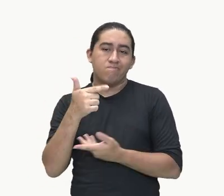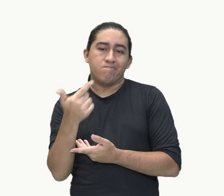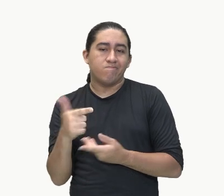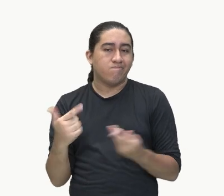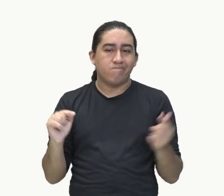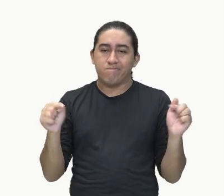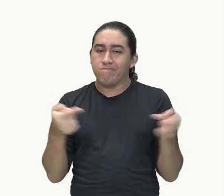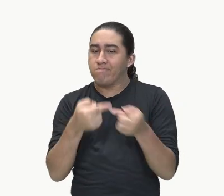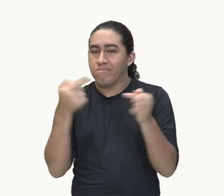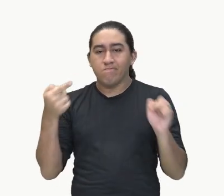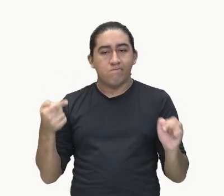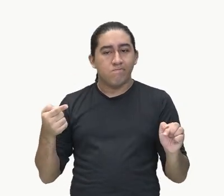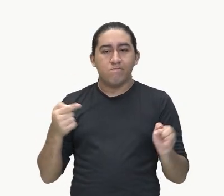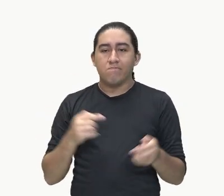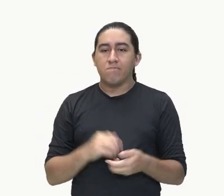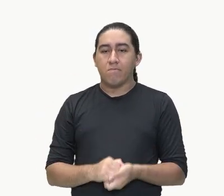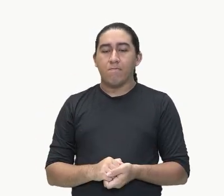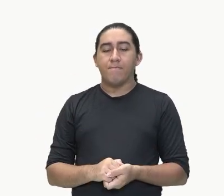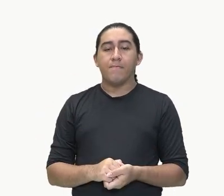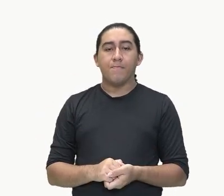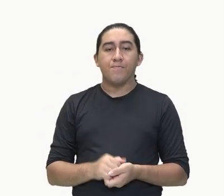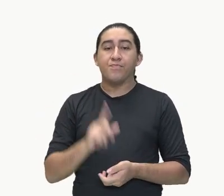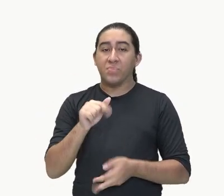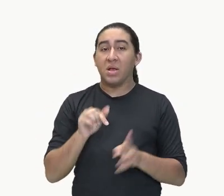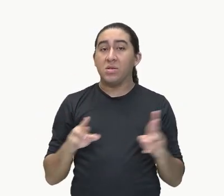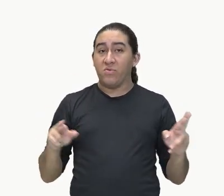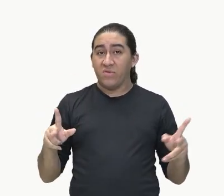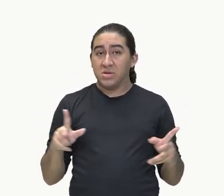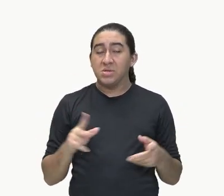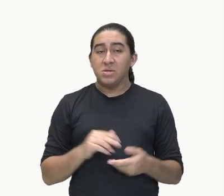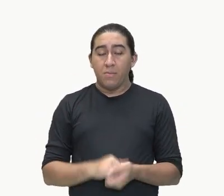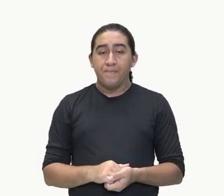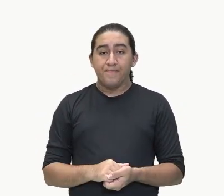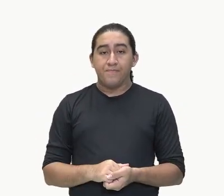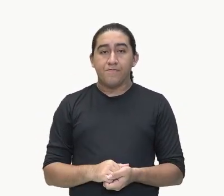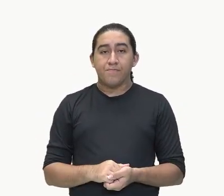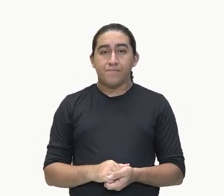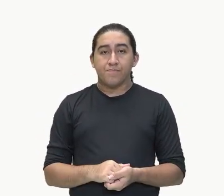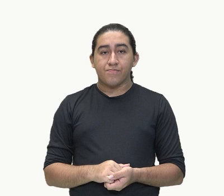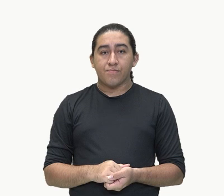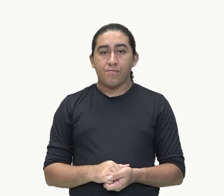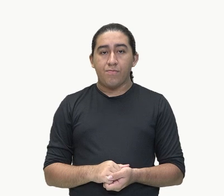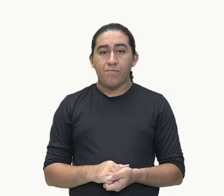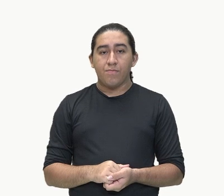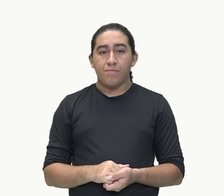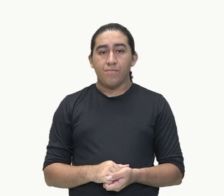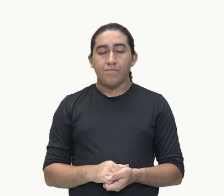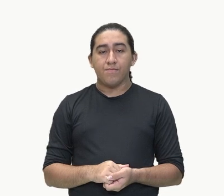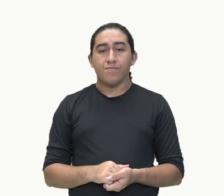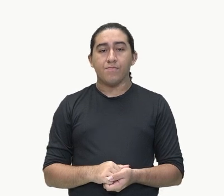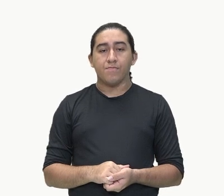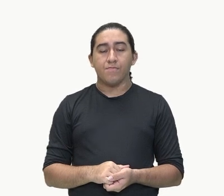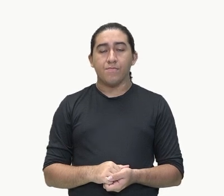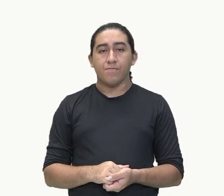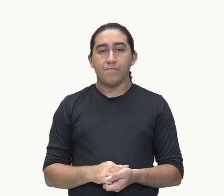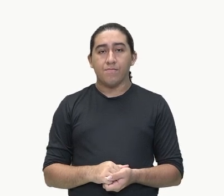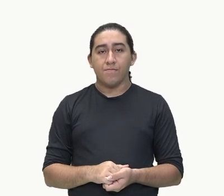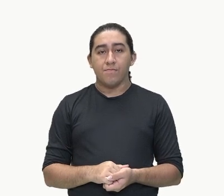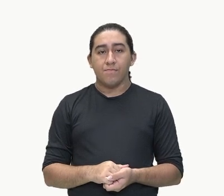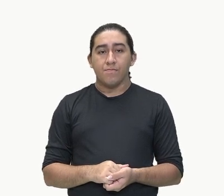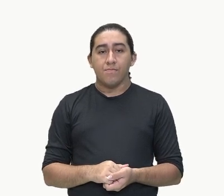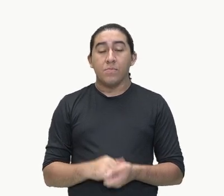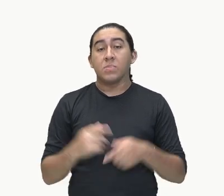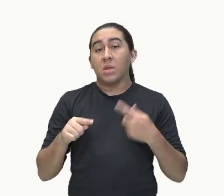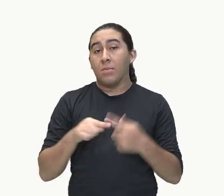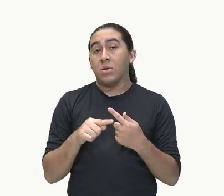né? Então, a diferença é essa, da parassintética para a derivação prefixal e sufixal, tá? Porque